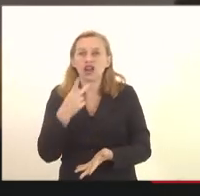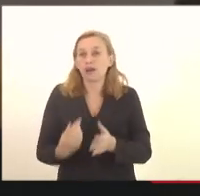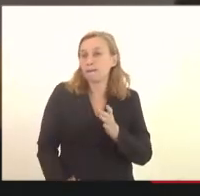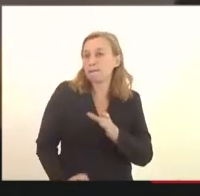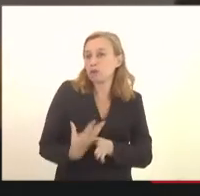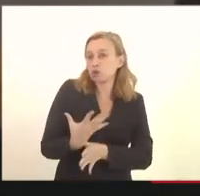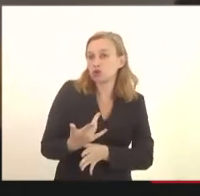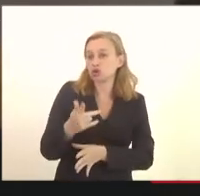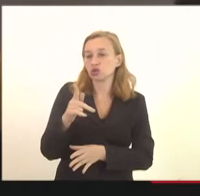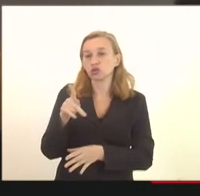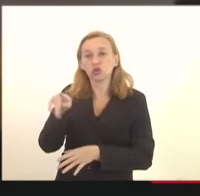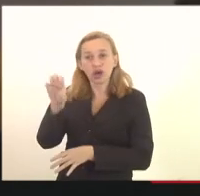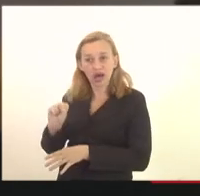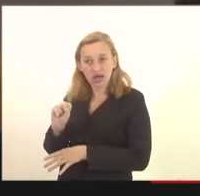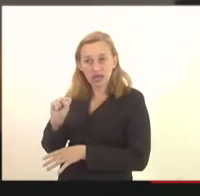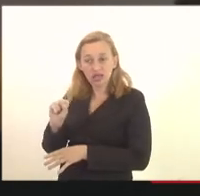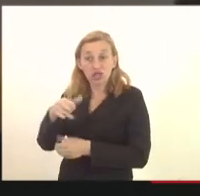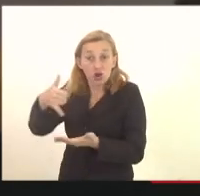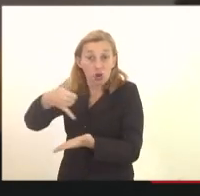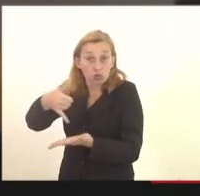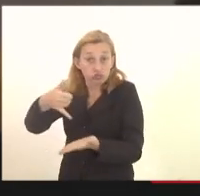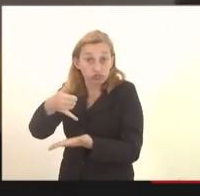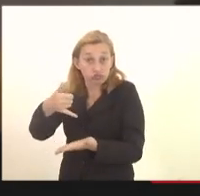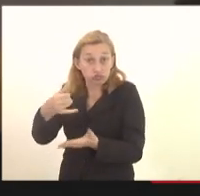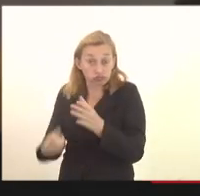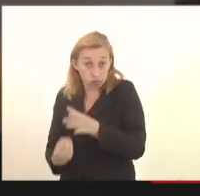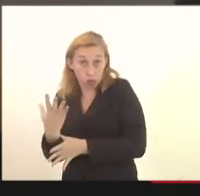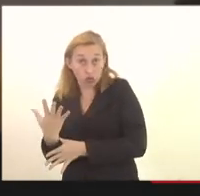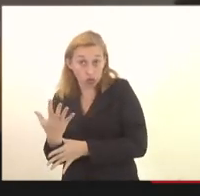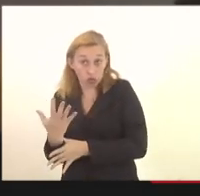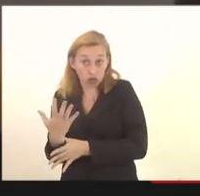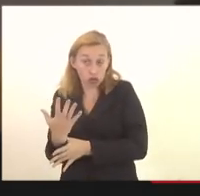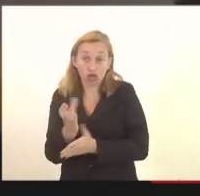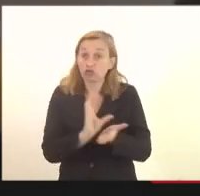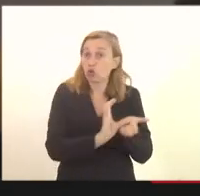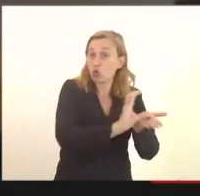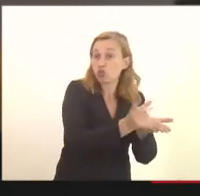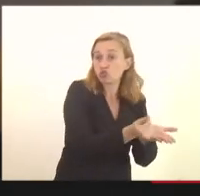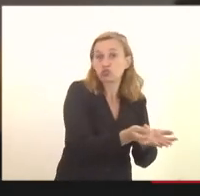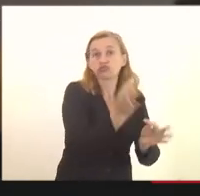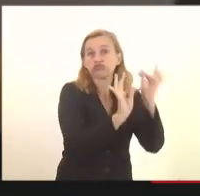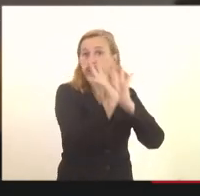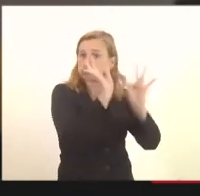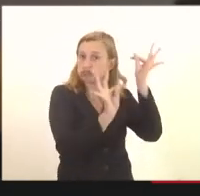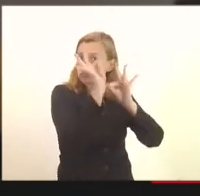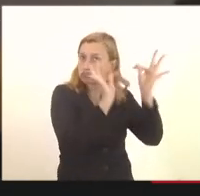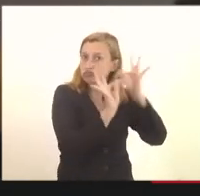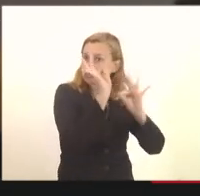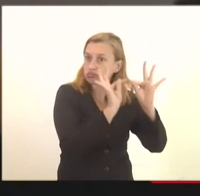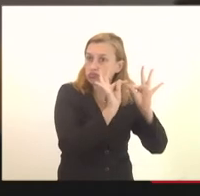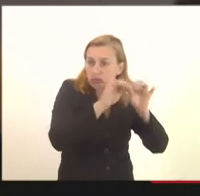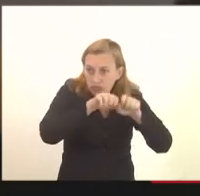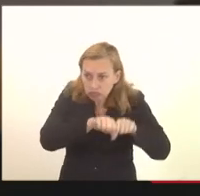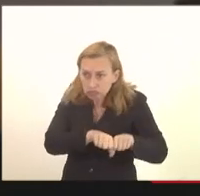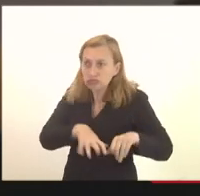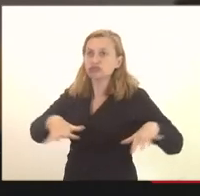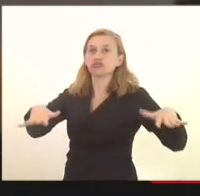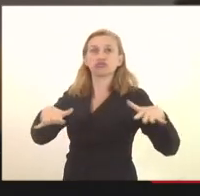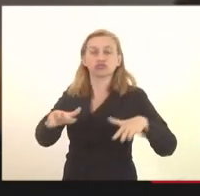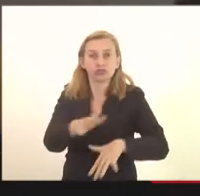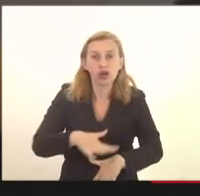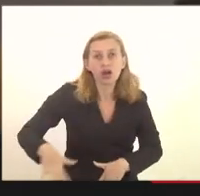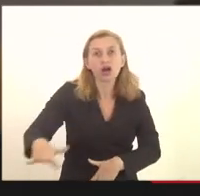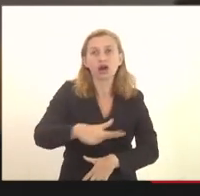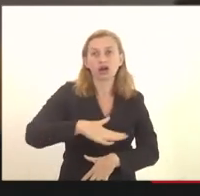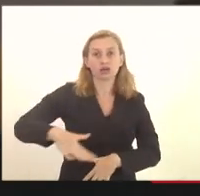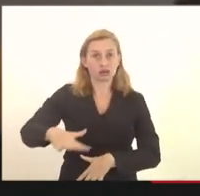produzia, como é o caso de Albacora, em que nós temos que investir recursos e tecnologias para tentar estender a vida útil do campo. Espadarte